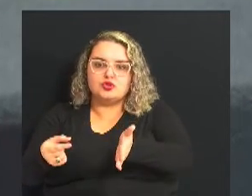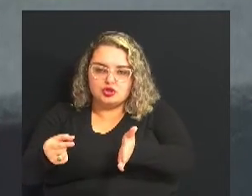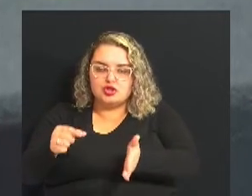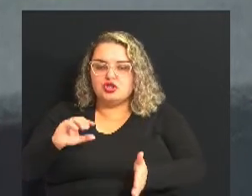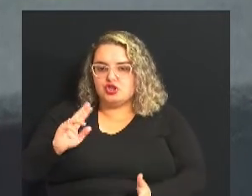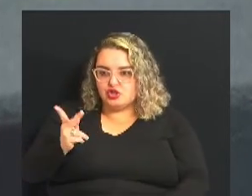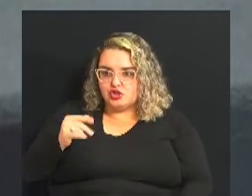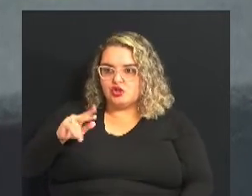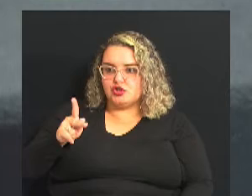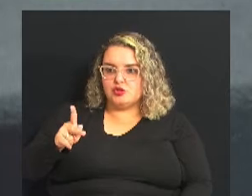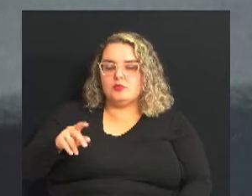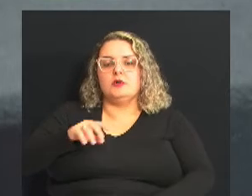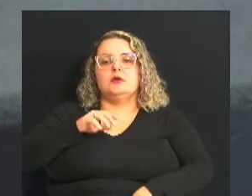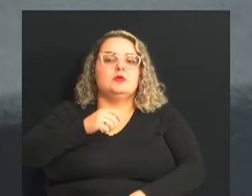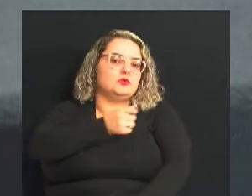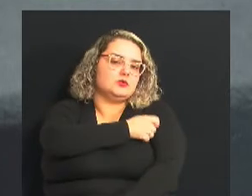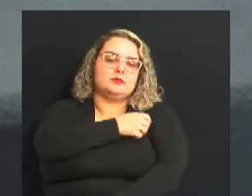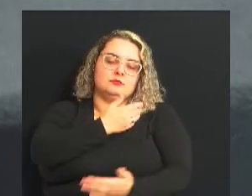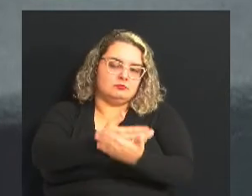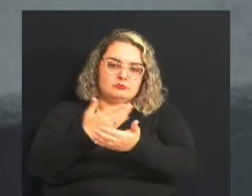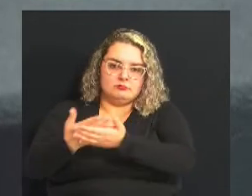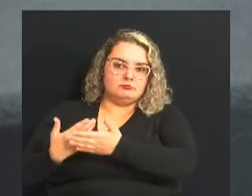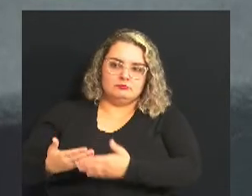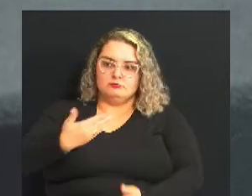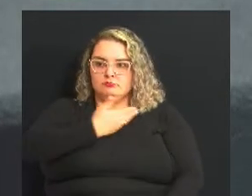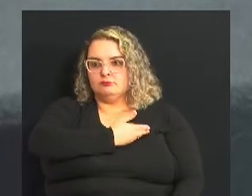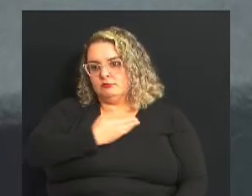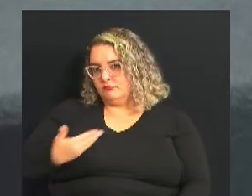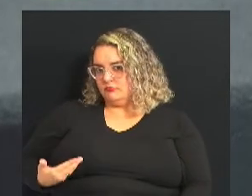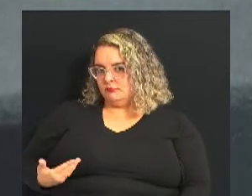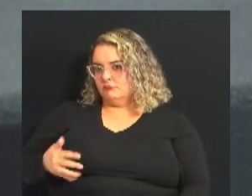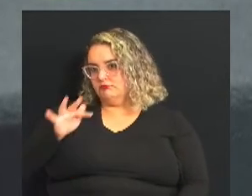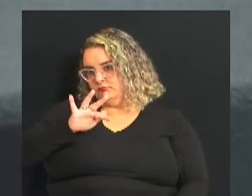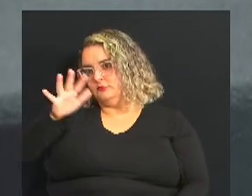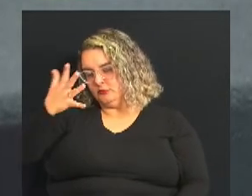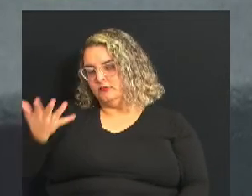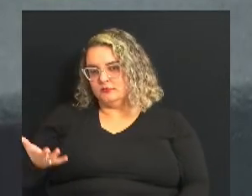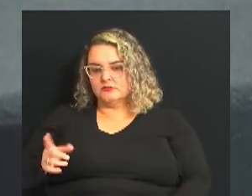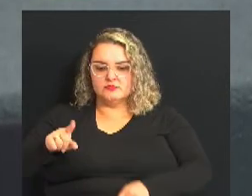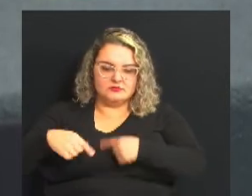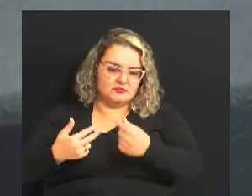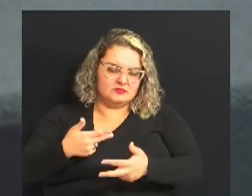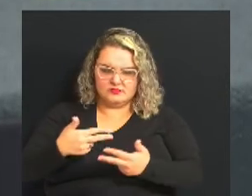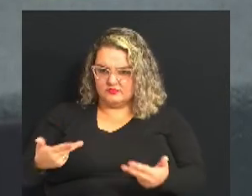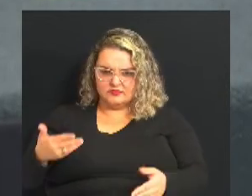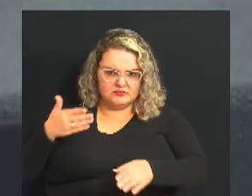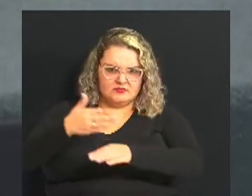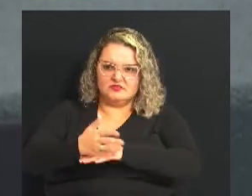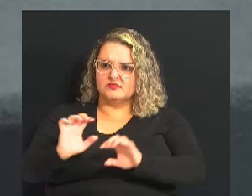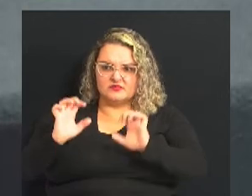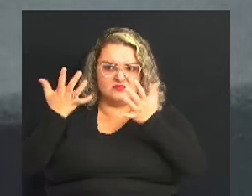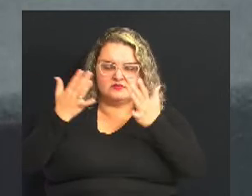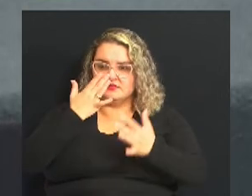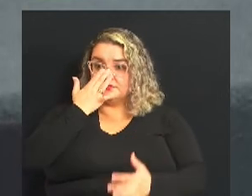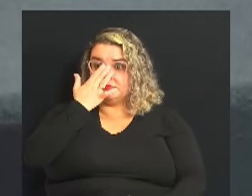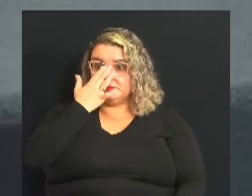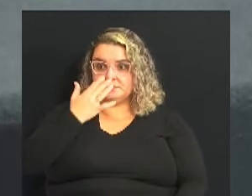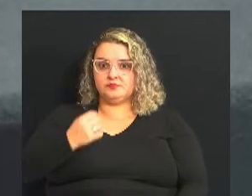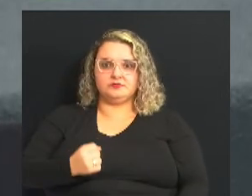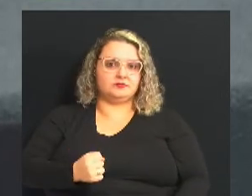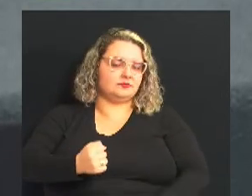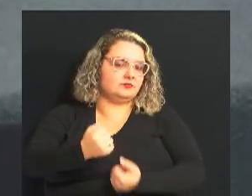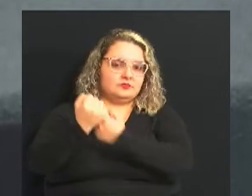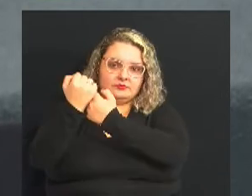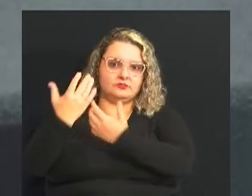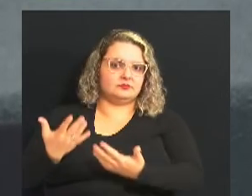um plano do governo federal. Então, assim, entre outras coisas, participação de eventos como apoio à Copa do